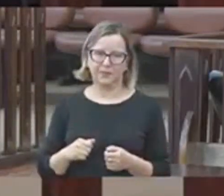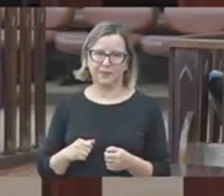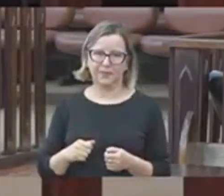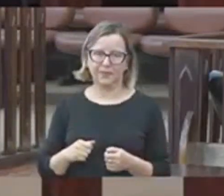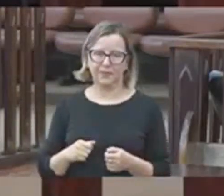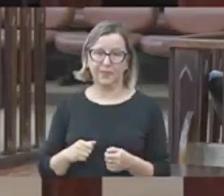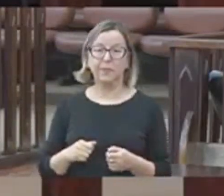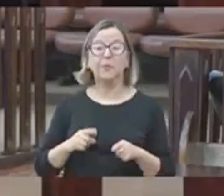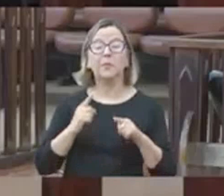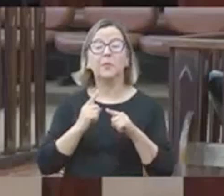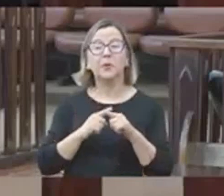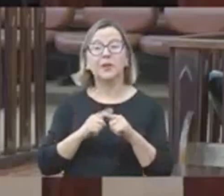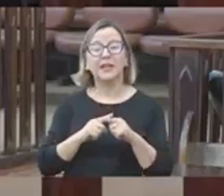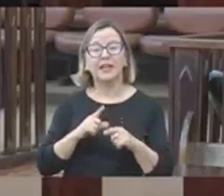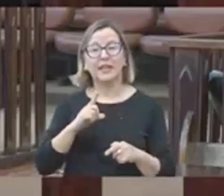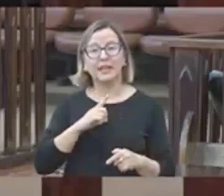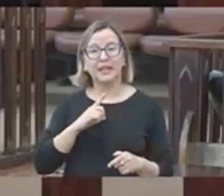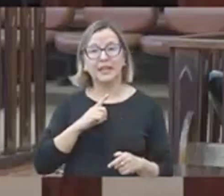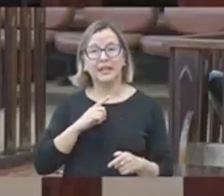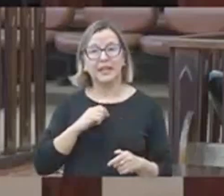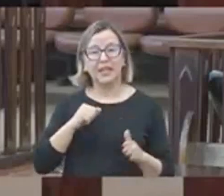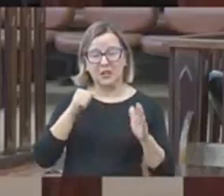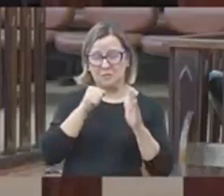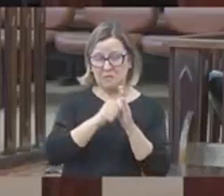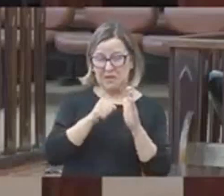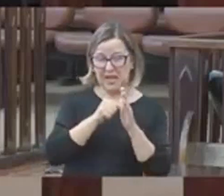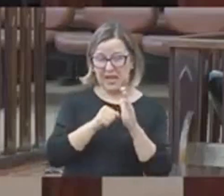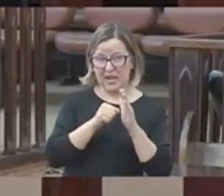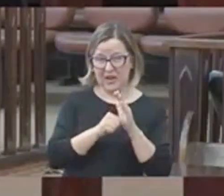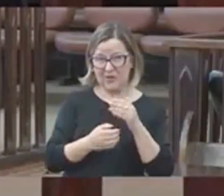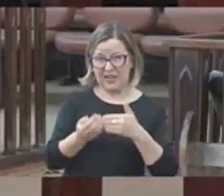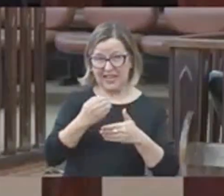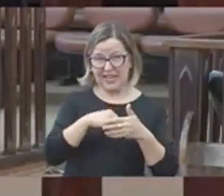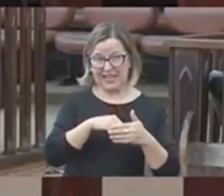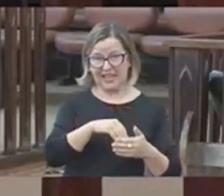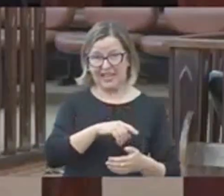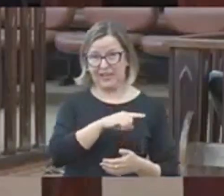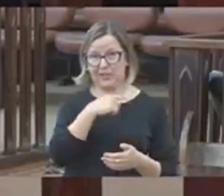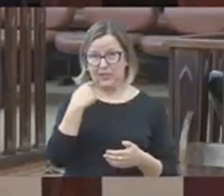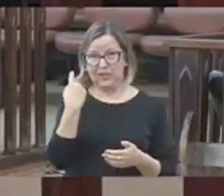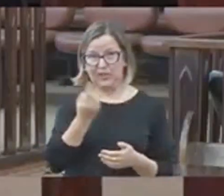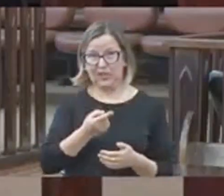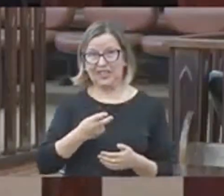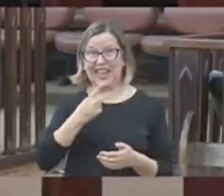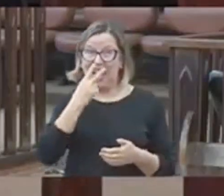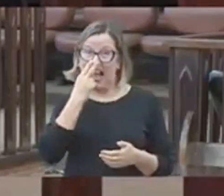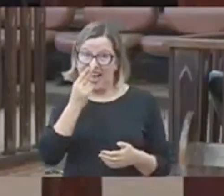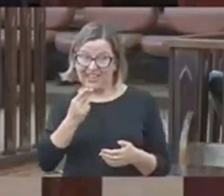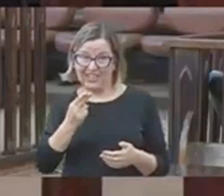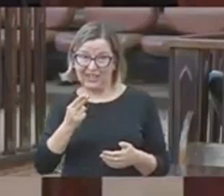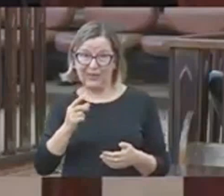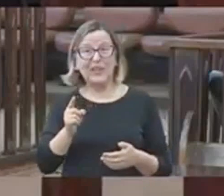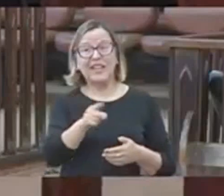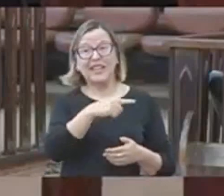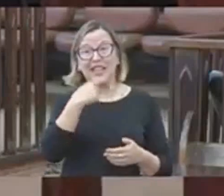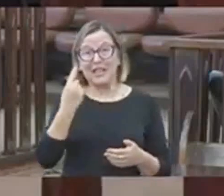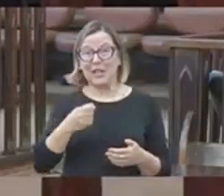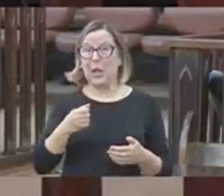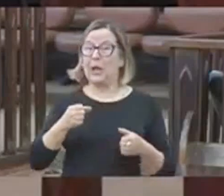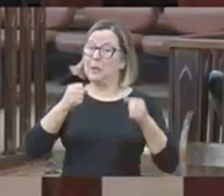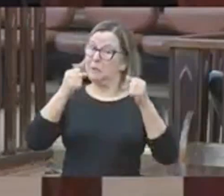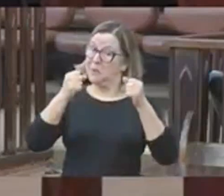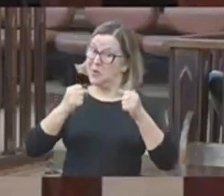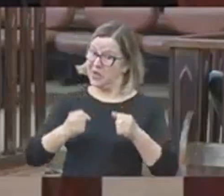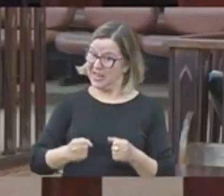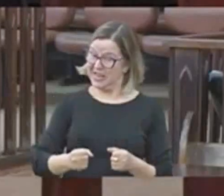posso, não, eu consigo, eu vou, eu dou conta. Há uma luta entre esta realidade e